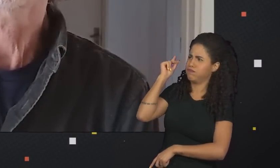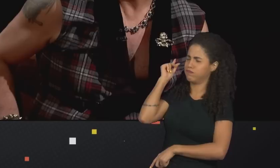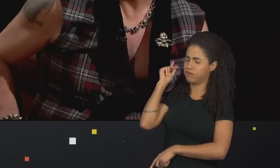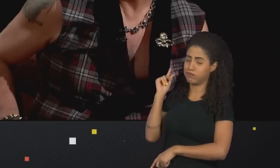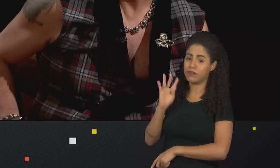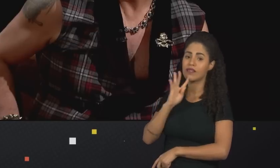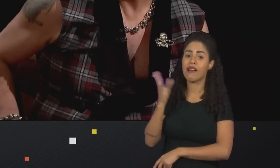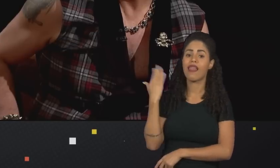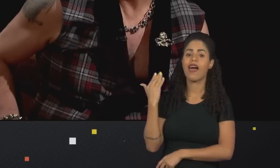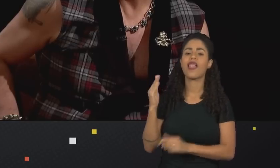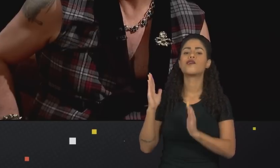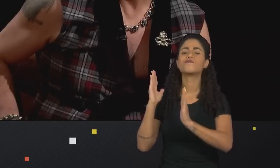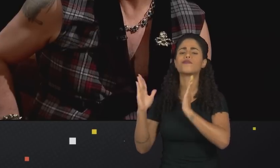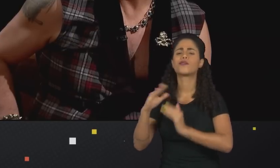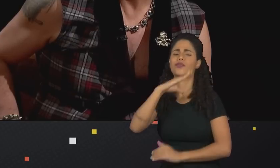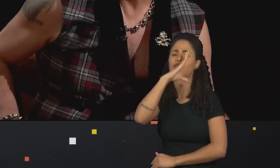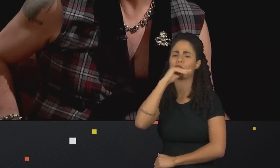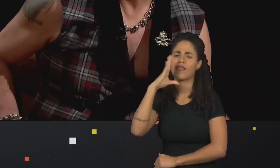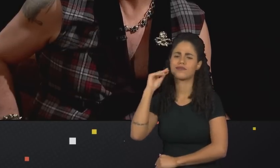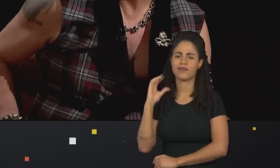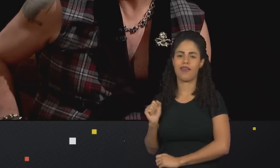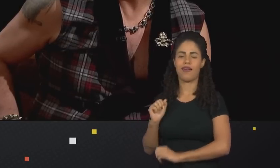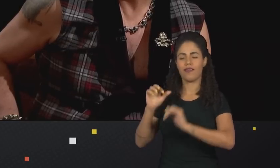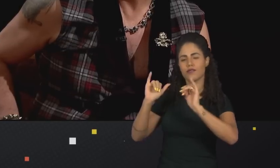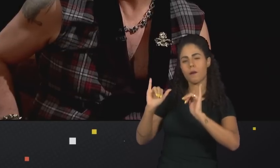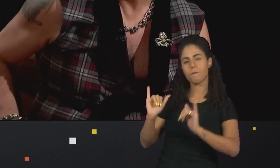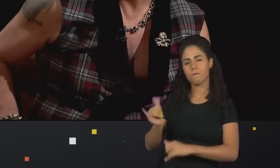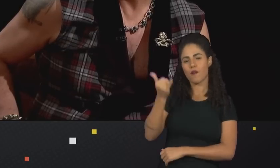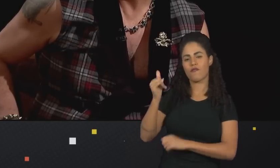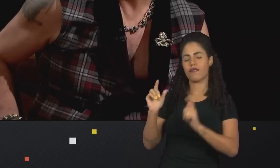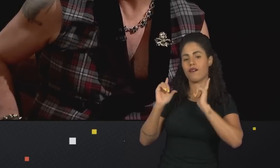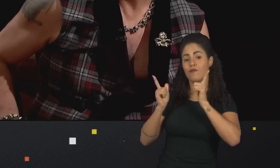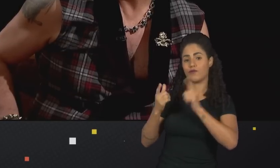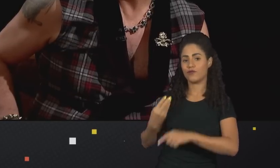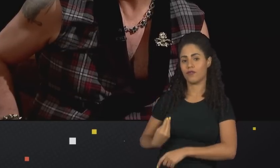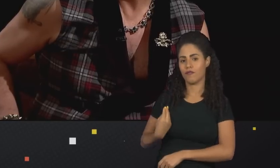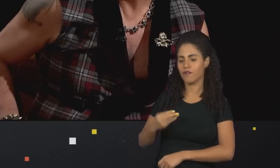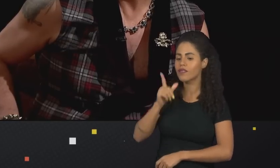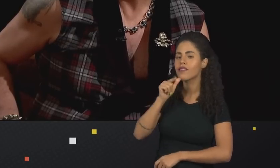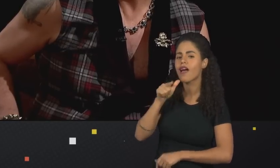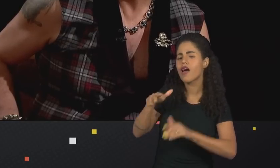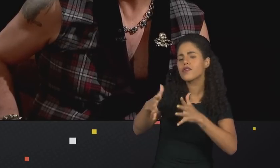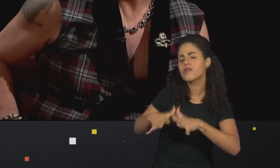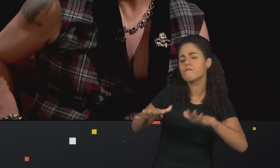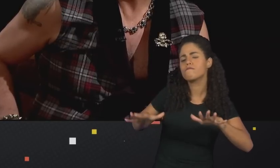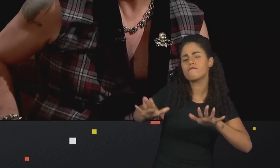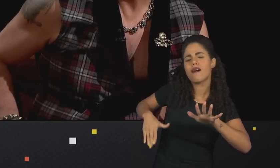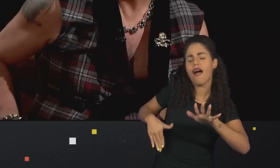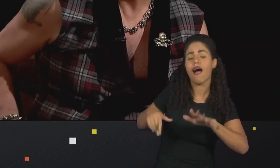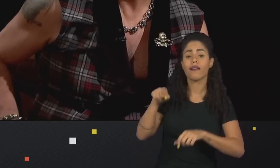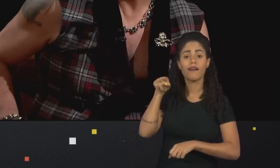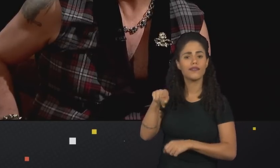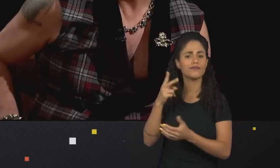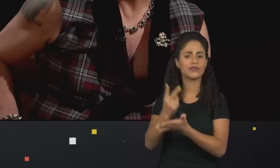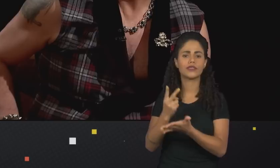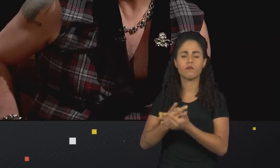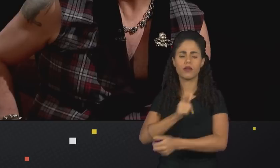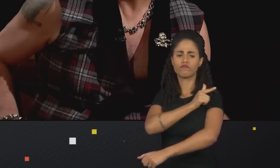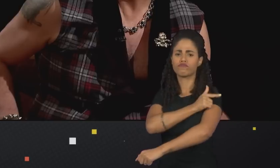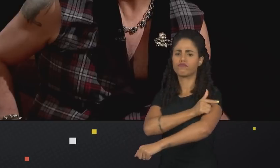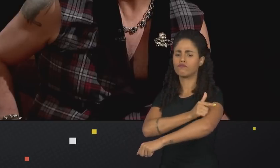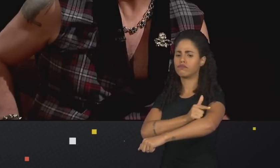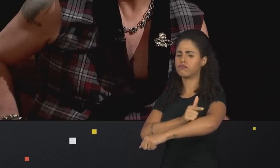desde a adolescência, na praia e tal. E ele sempre foi um cara assim, super